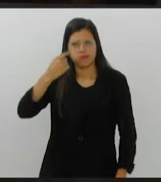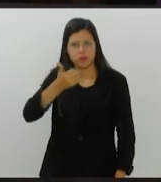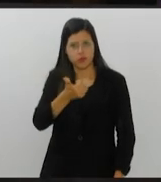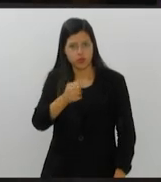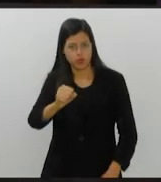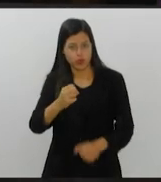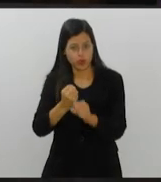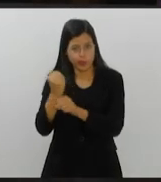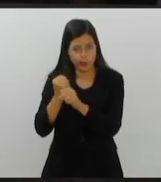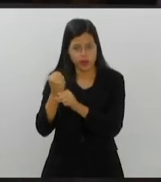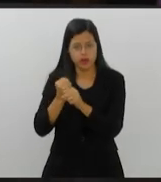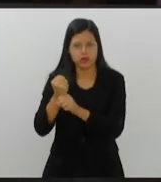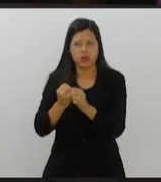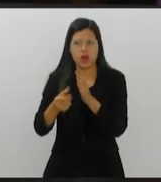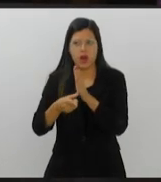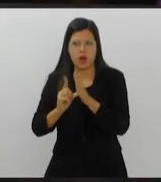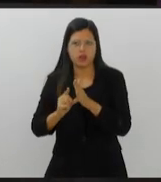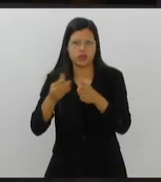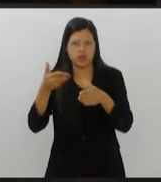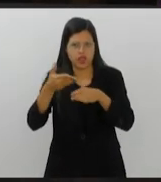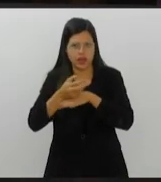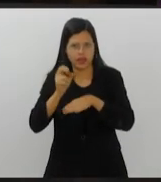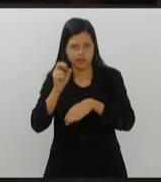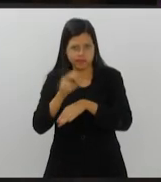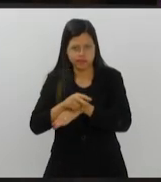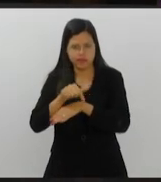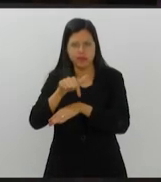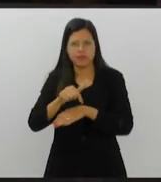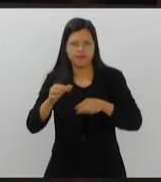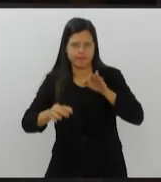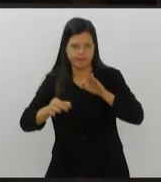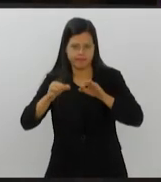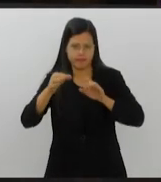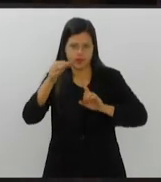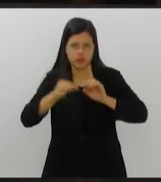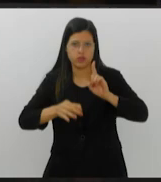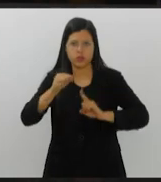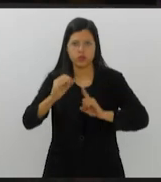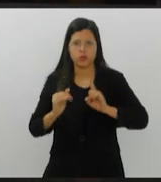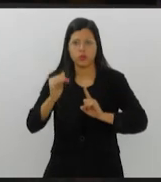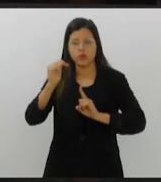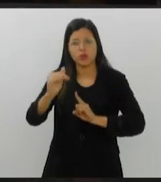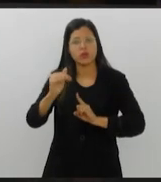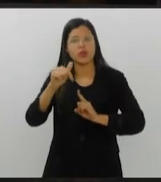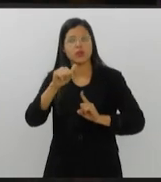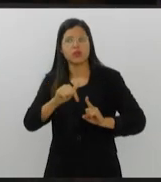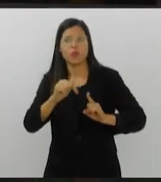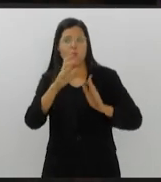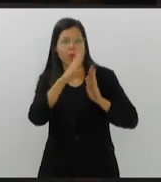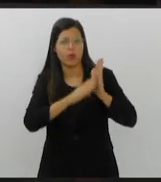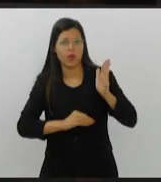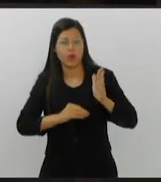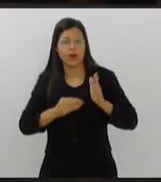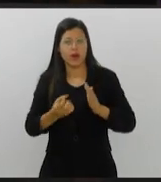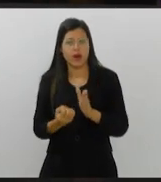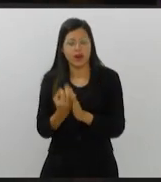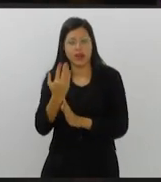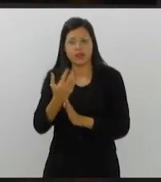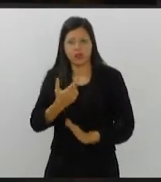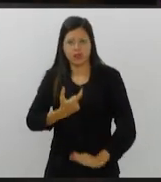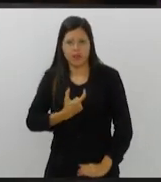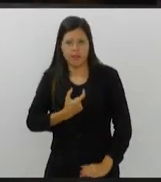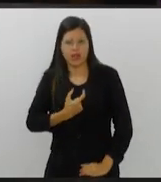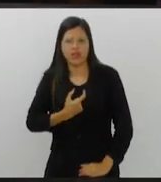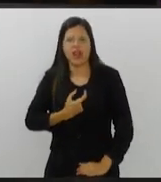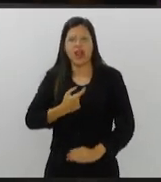anos antes de ingressar na magistratura, sendo a inspiração para a criação da medalha Rosa Negra, e